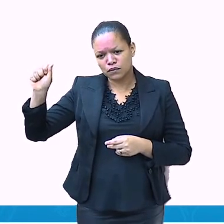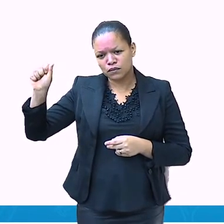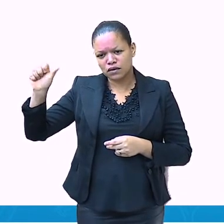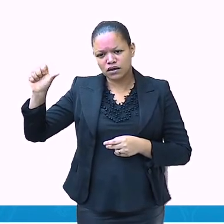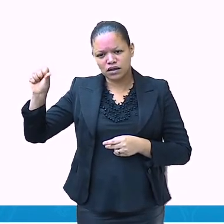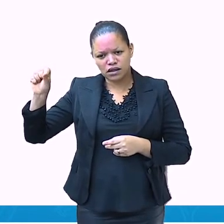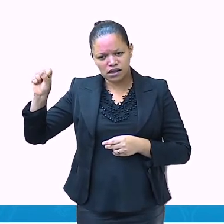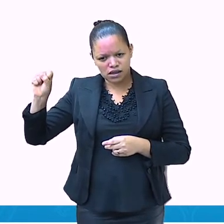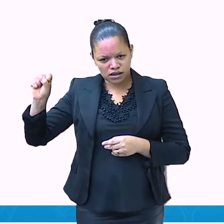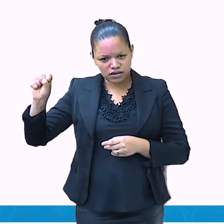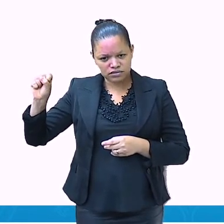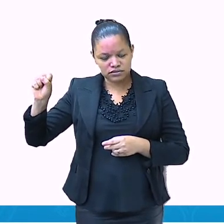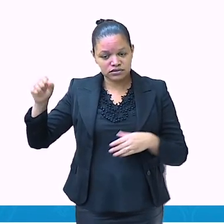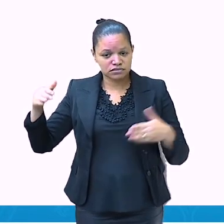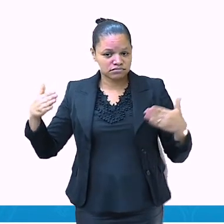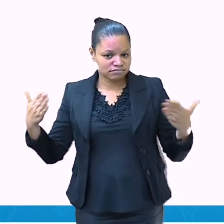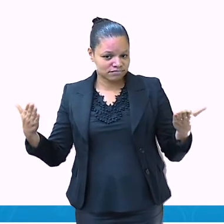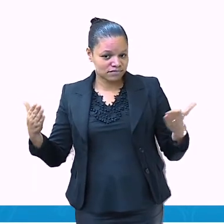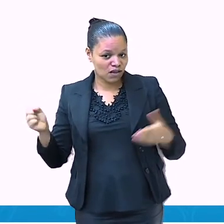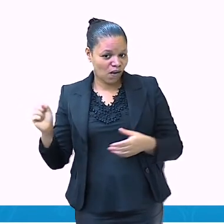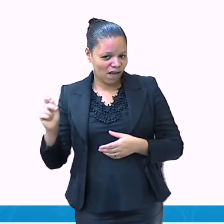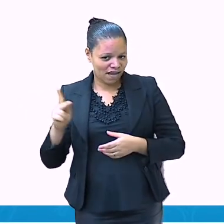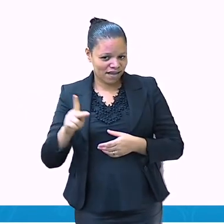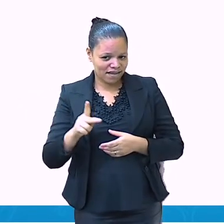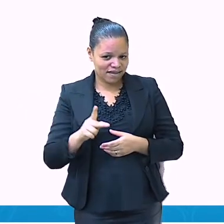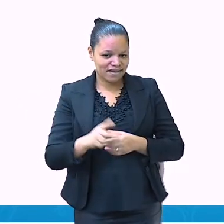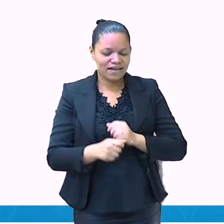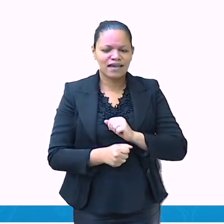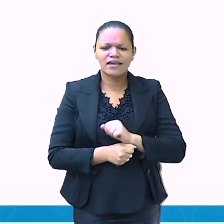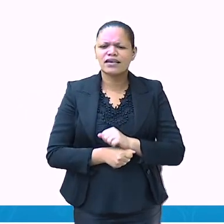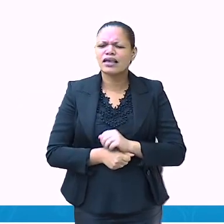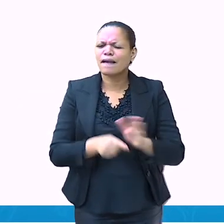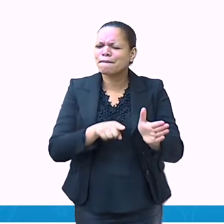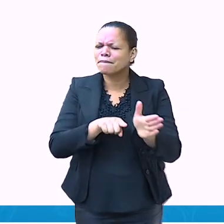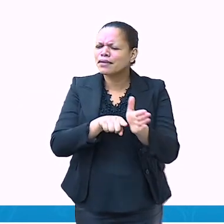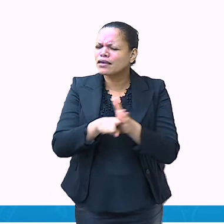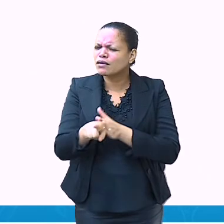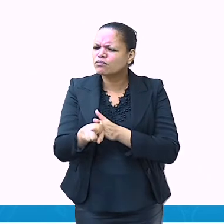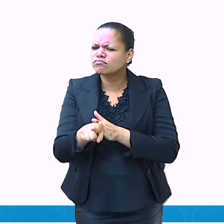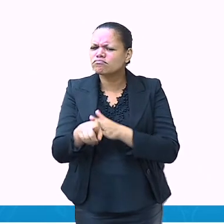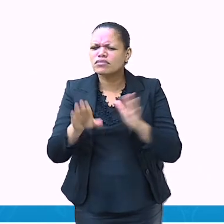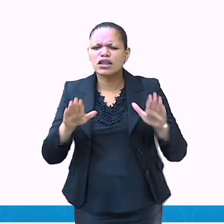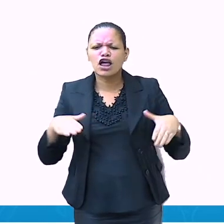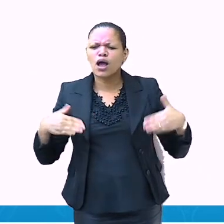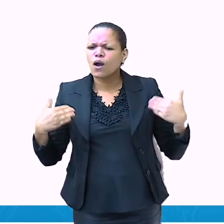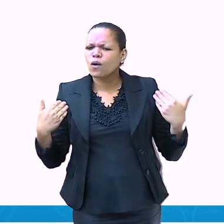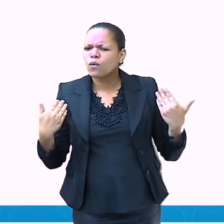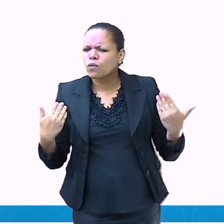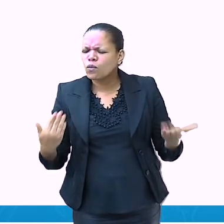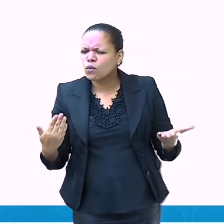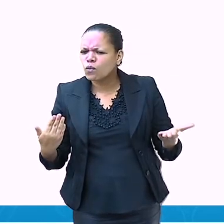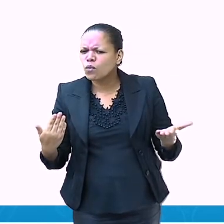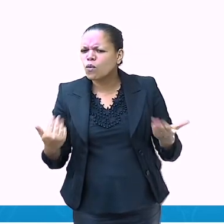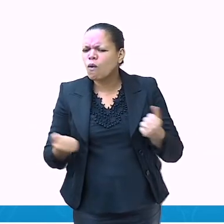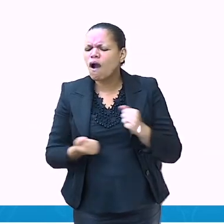What was his dream? Qual é o sonho dele? Qual foi o sonho dele?